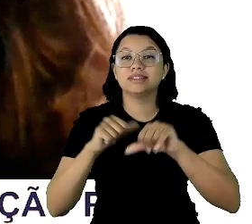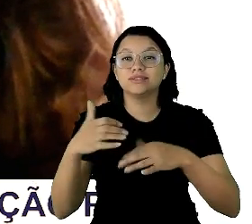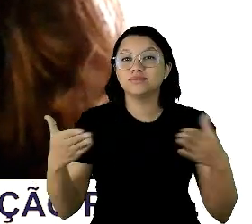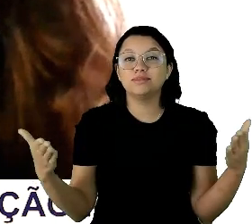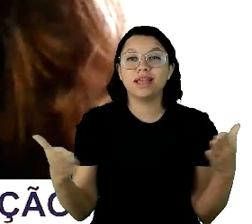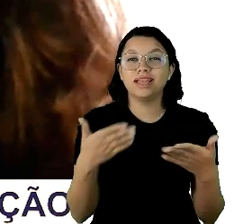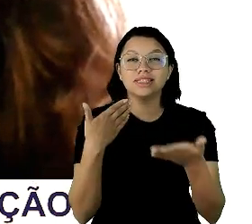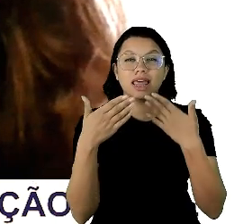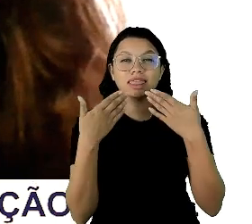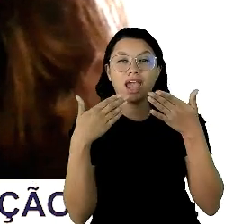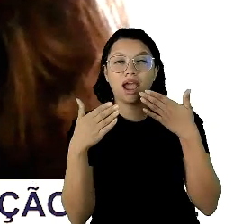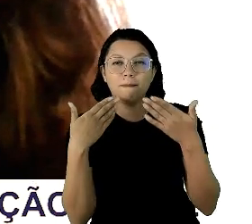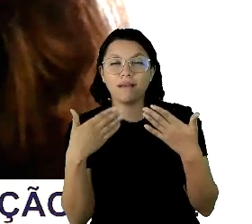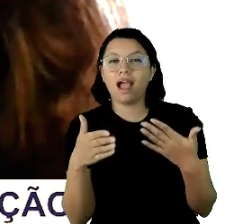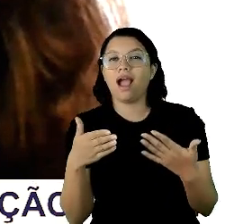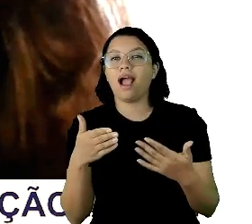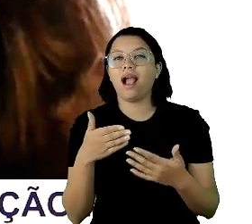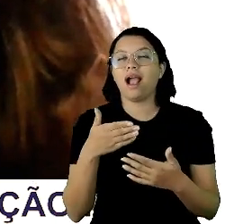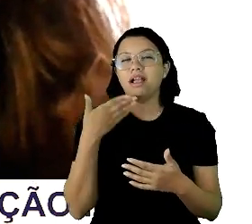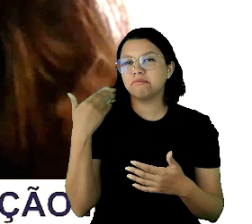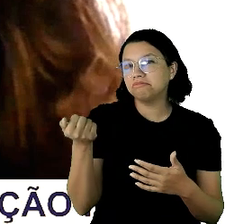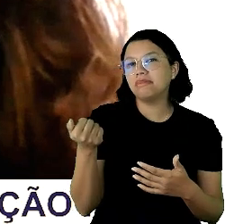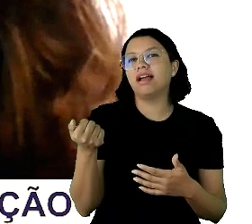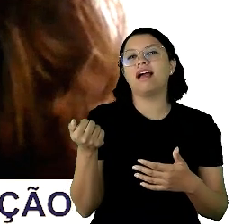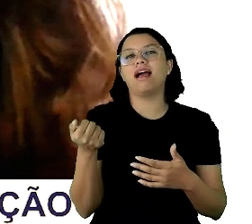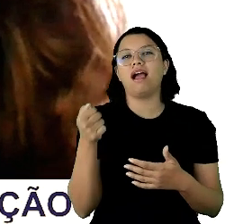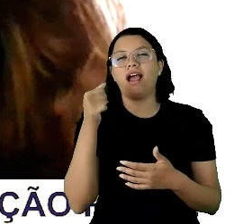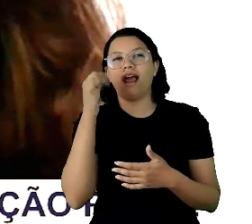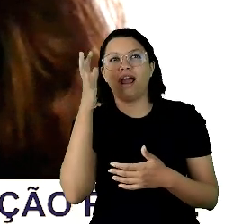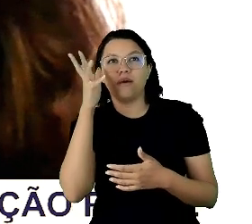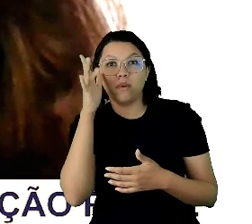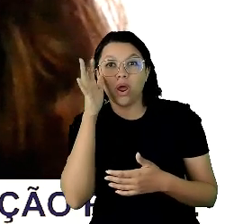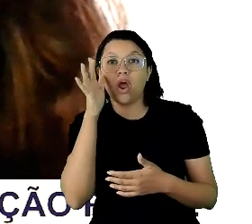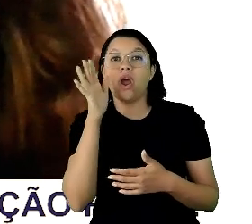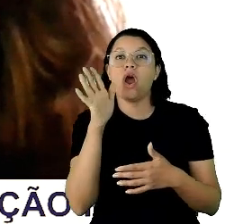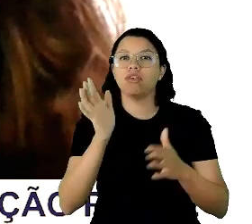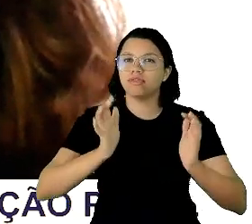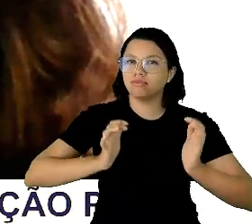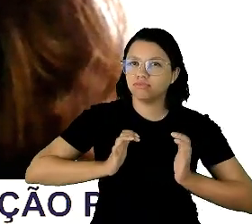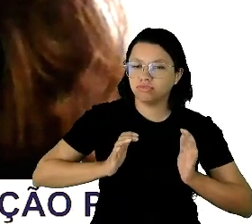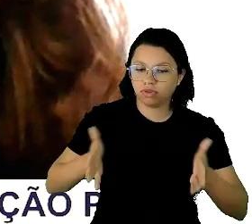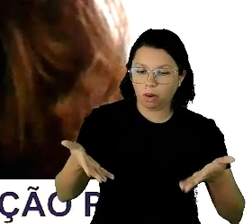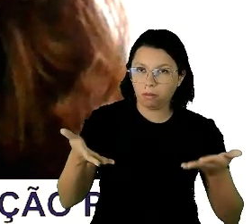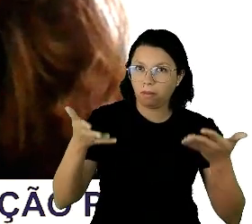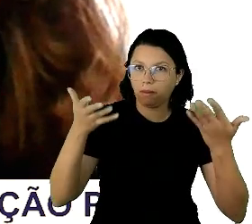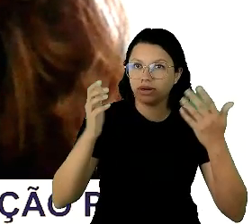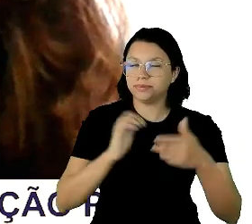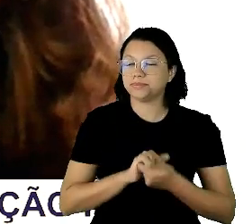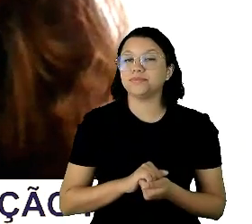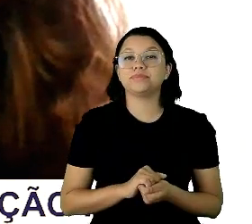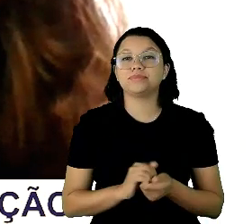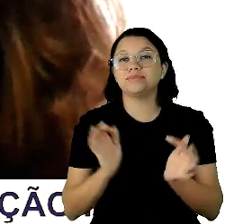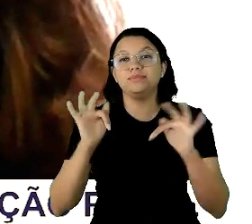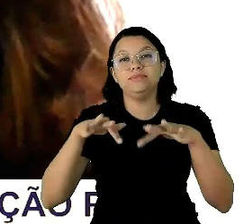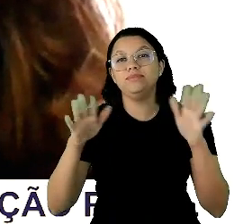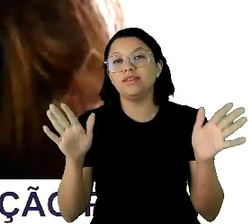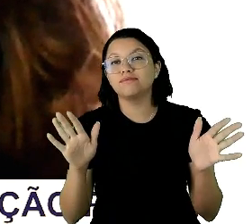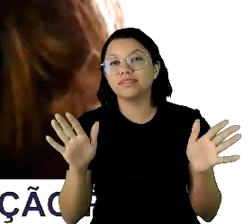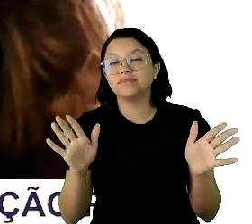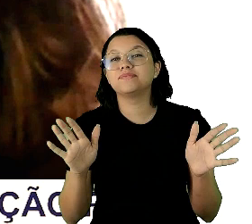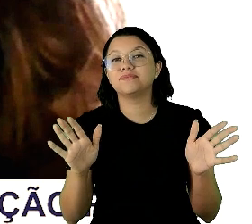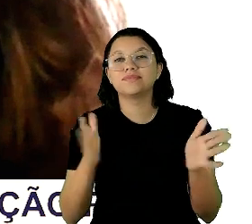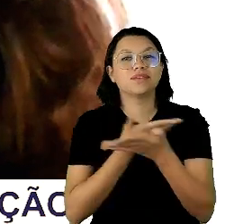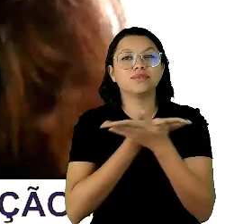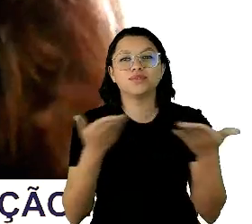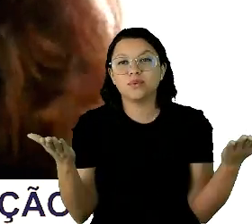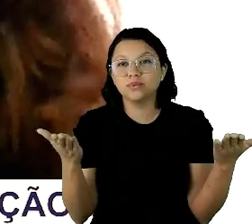mais interessante, mais rico e enriquecedor. Enfim, a todos que participaram